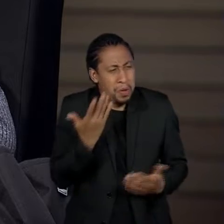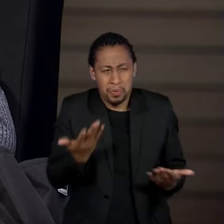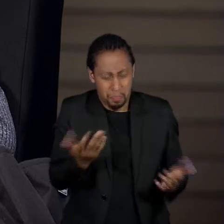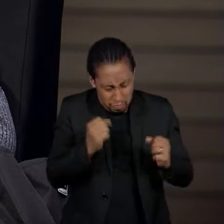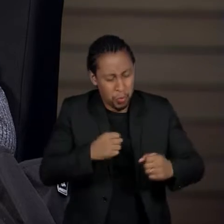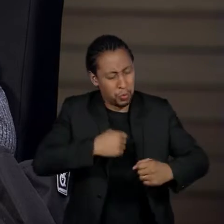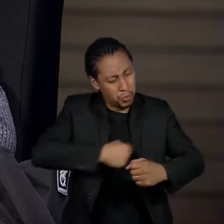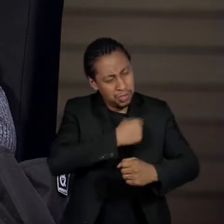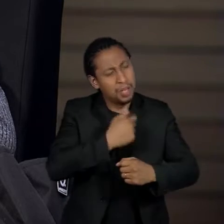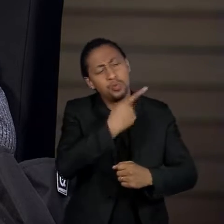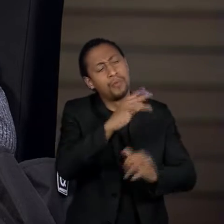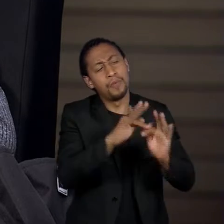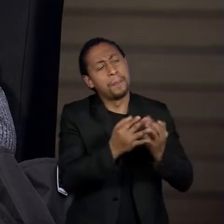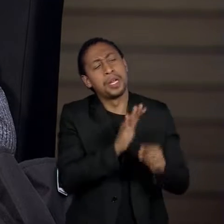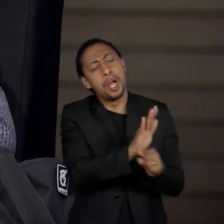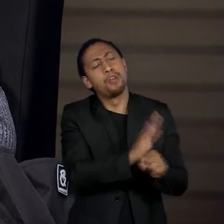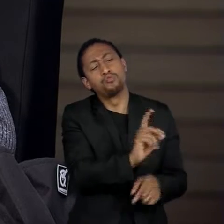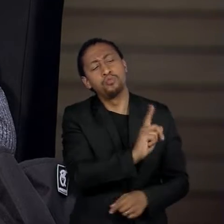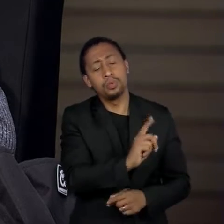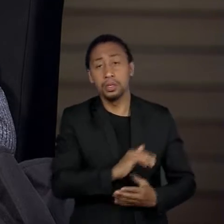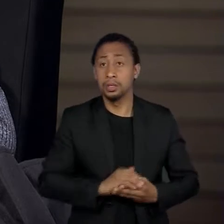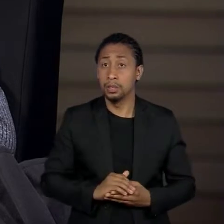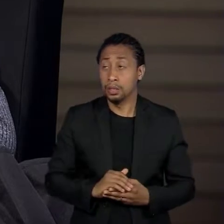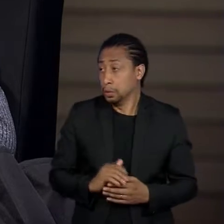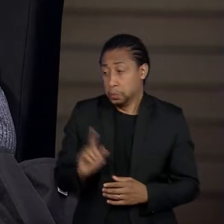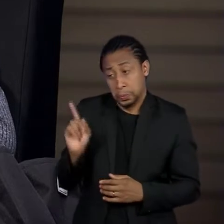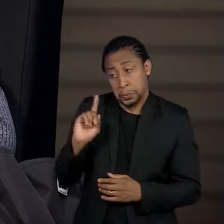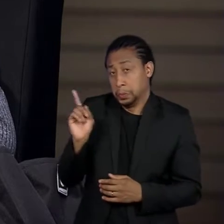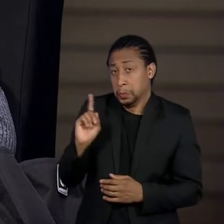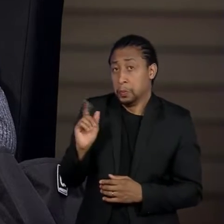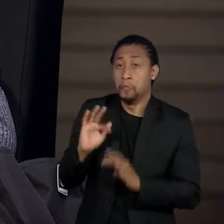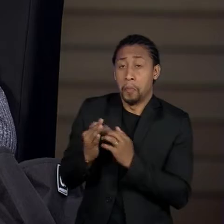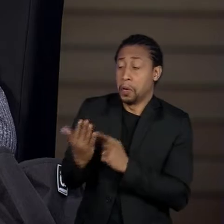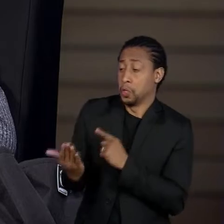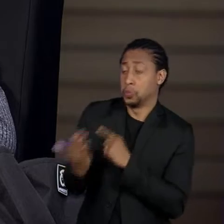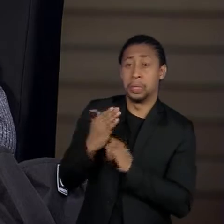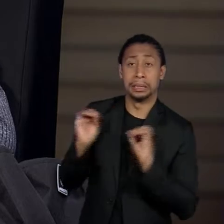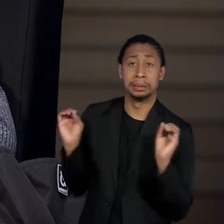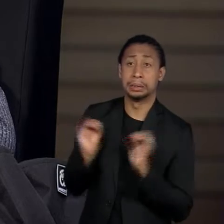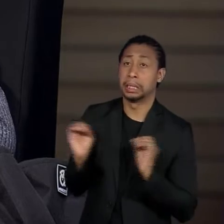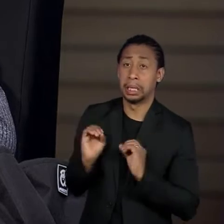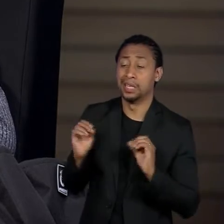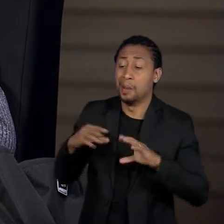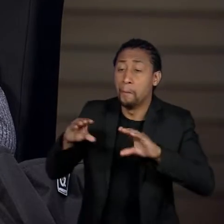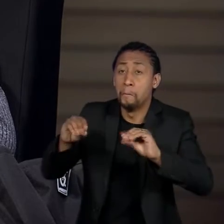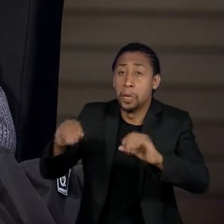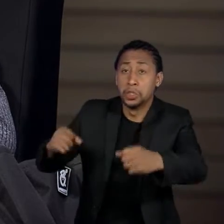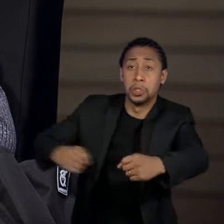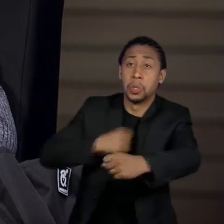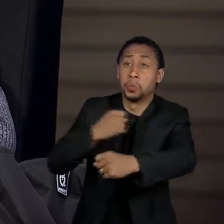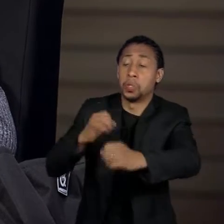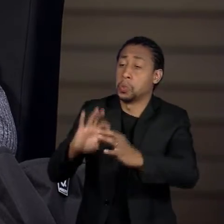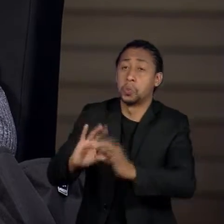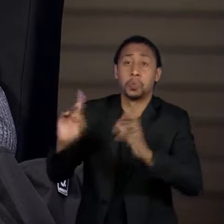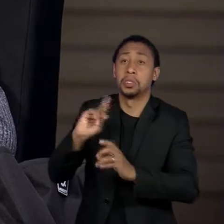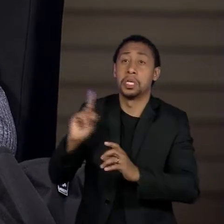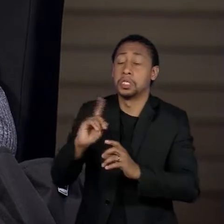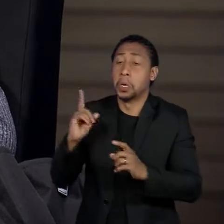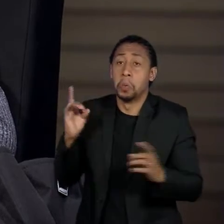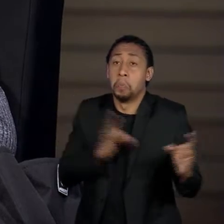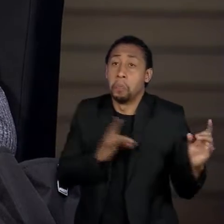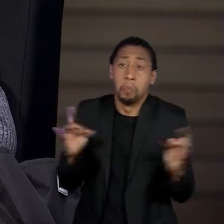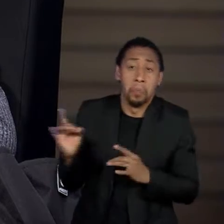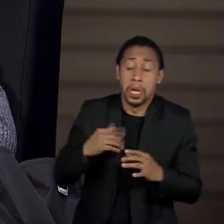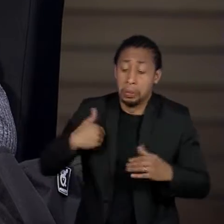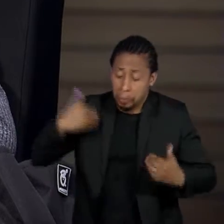cozinhar? Aí ele falou, não, eles não deixam nem eu fazer nada na cozinha, primeiro de eu me machucar. Aí eu fui falando